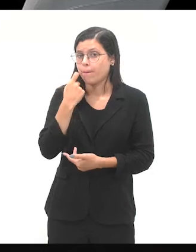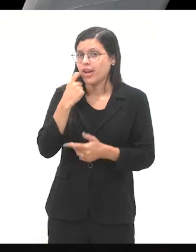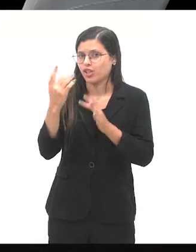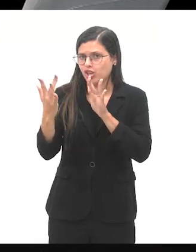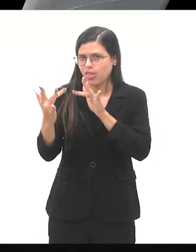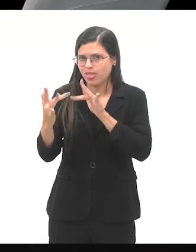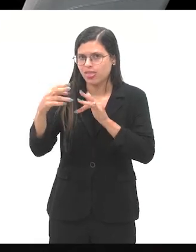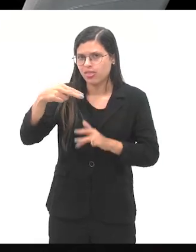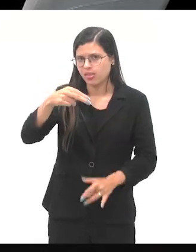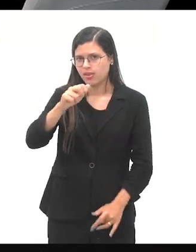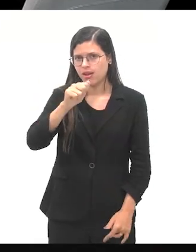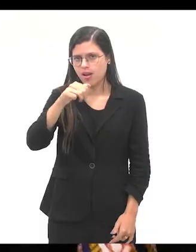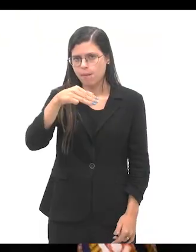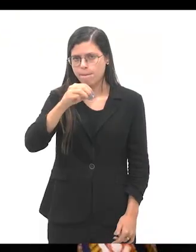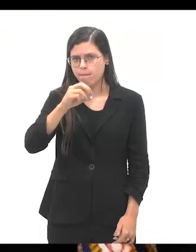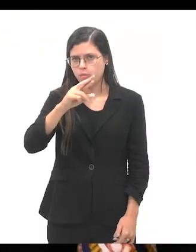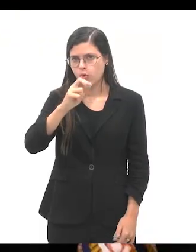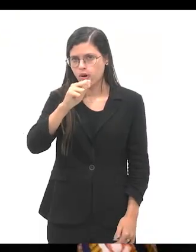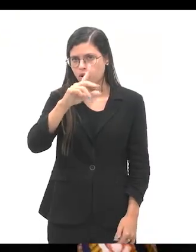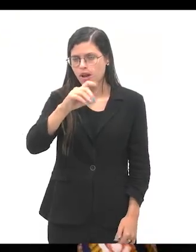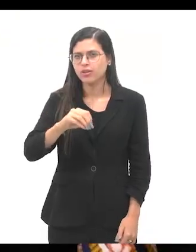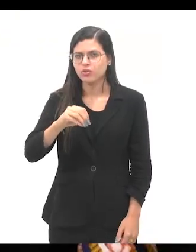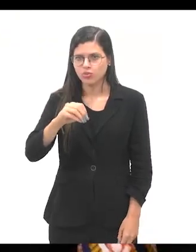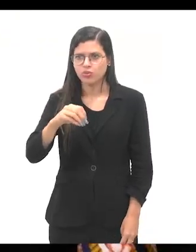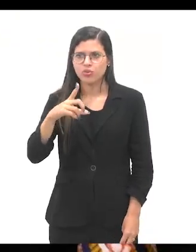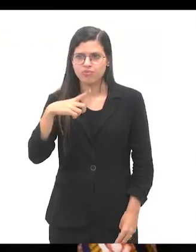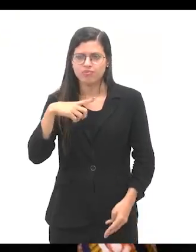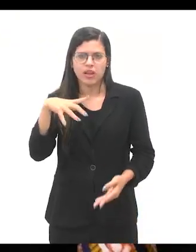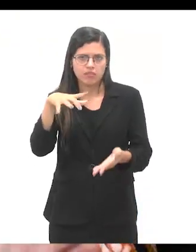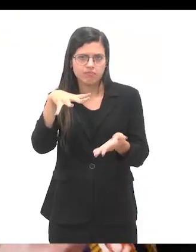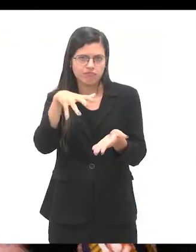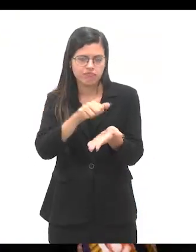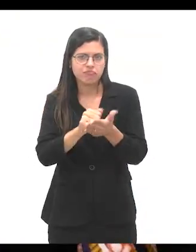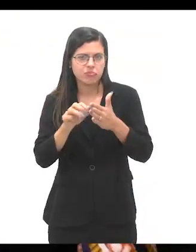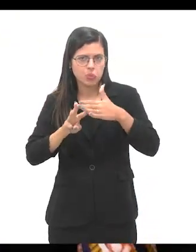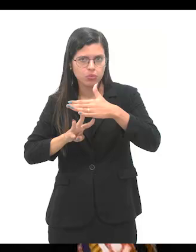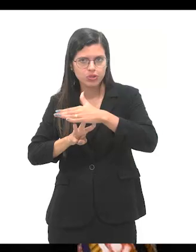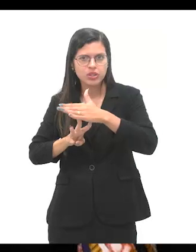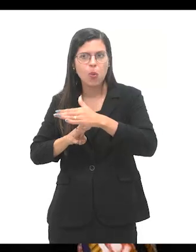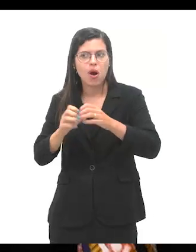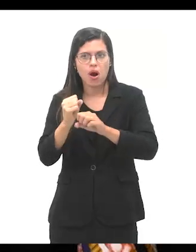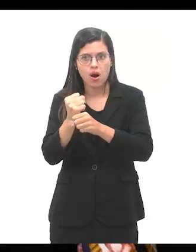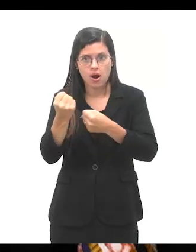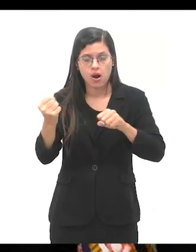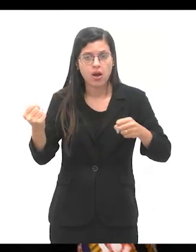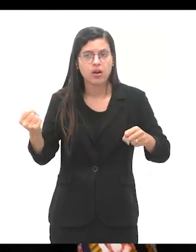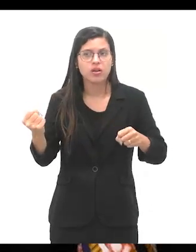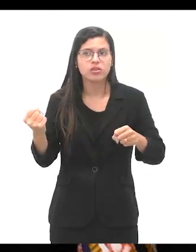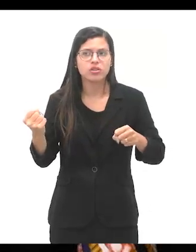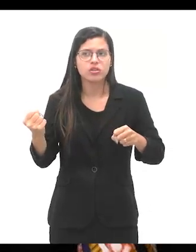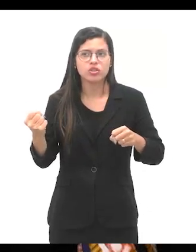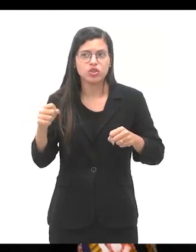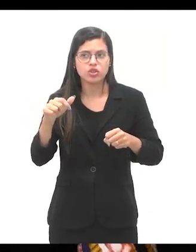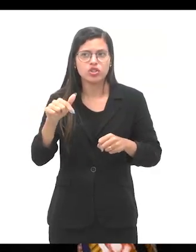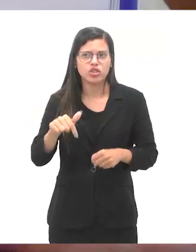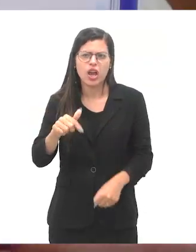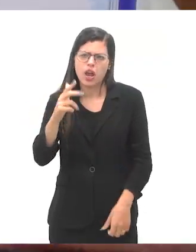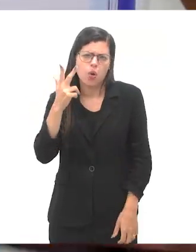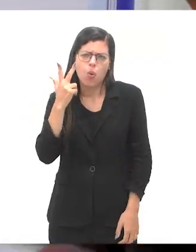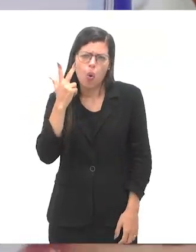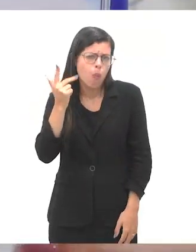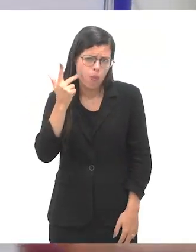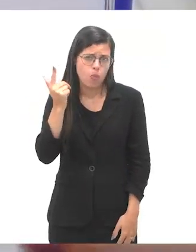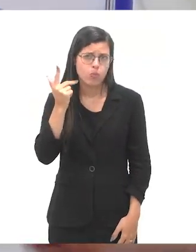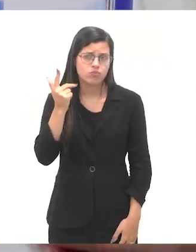né, que foi capturado por eles, está depositado lá no museu, um bicho bem grande, inclusive, que é um peixe que é relativamente comum, né?